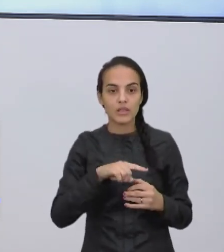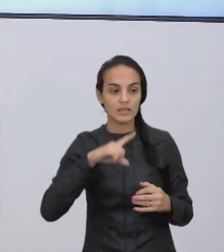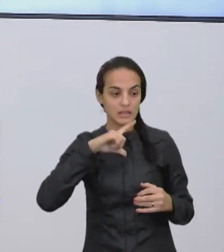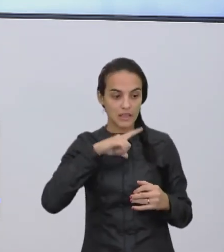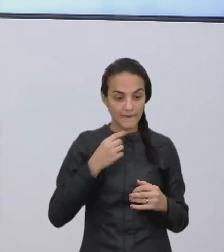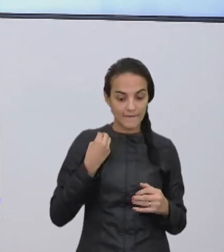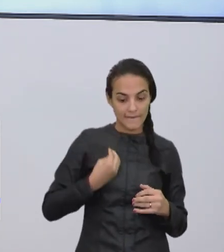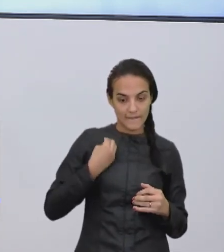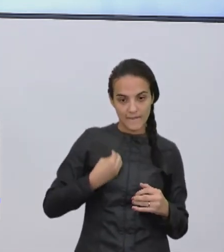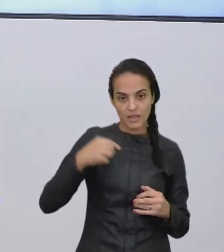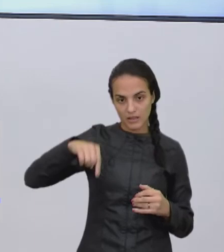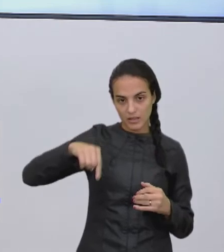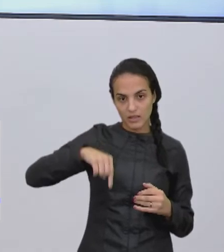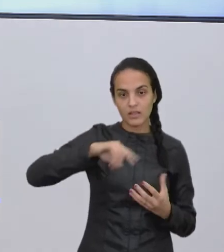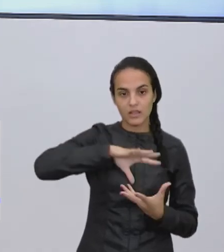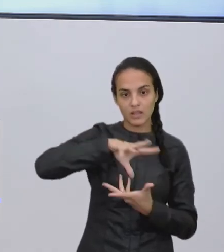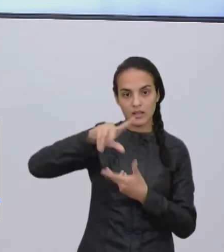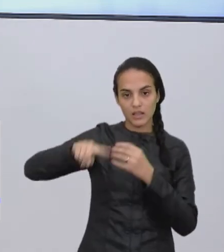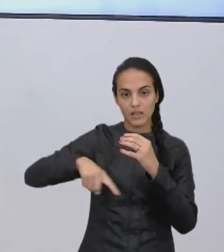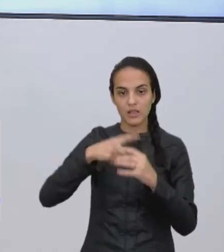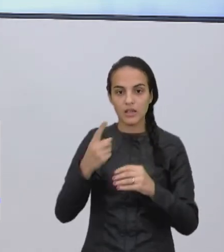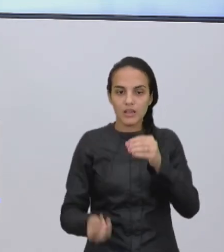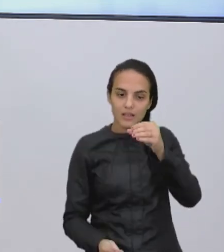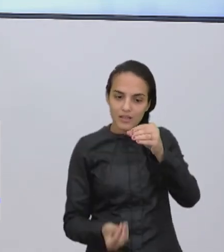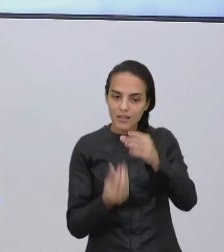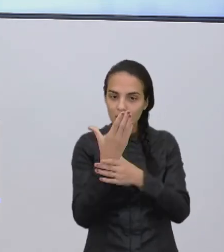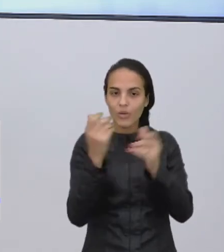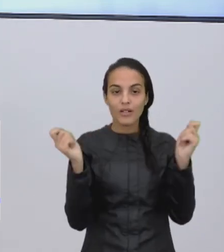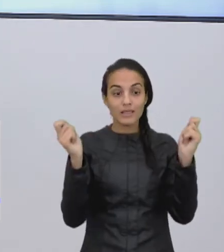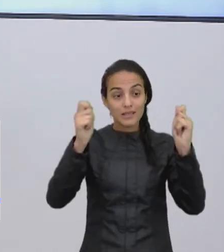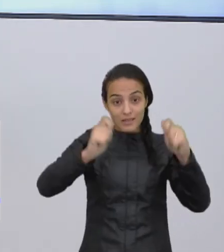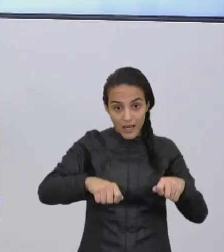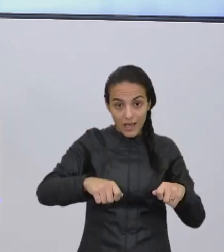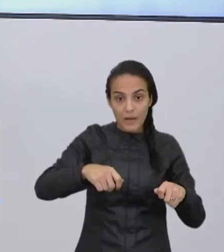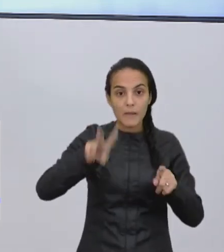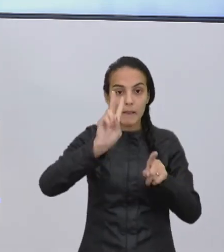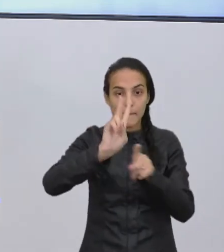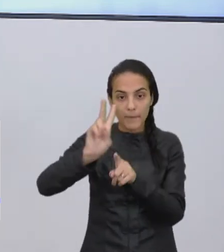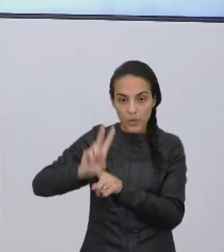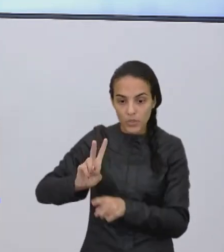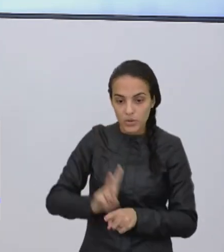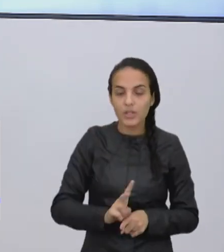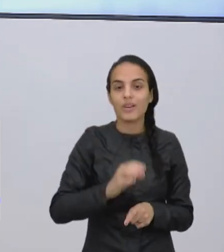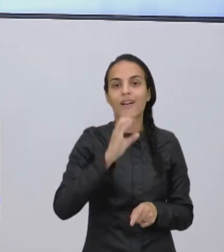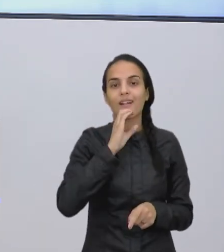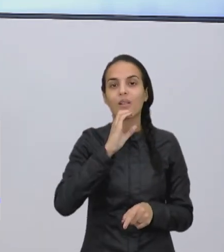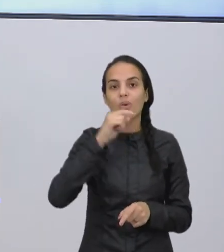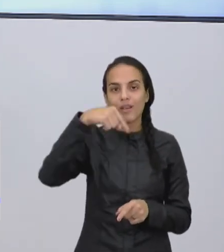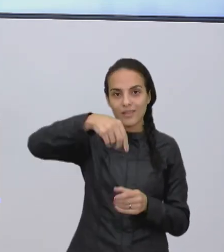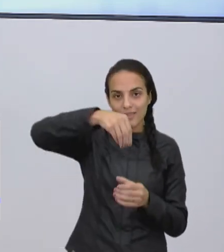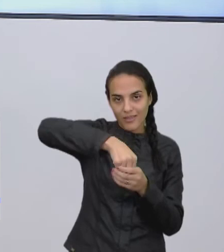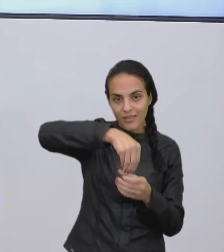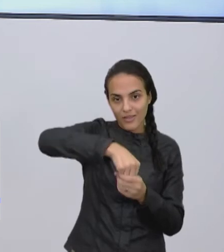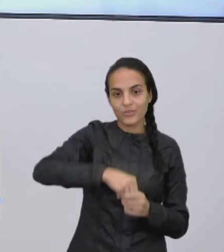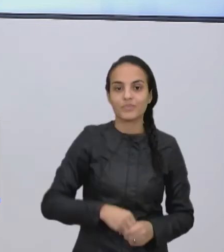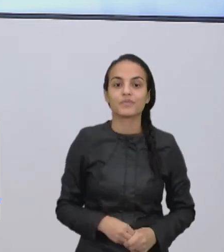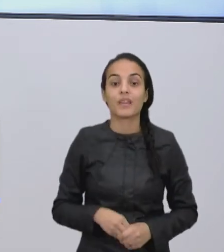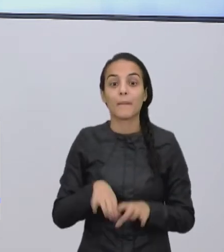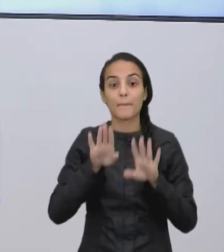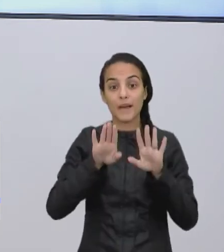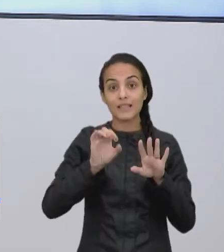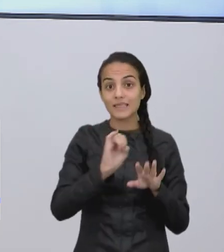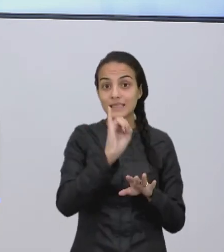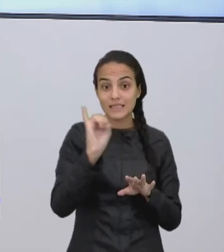na Terra, criou de forma que a gente tenha essa camada que protege e faz ter calor aqui dentro. Só que se